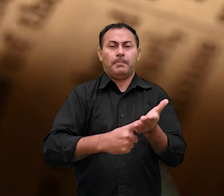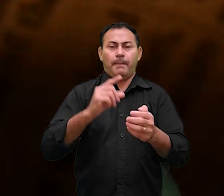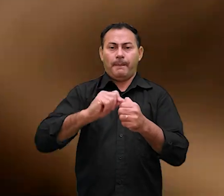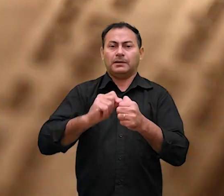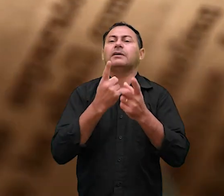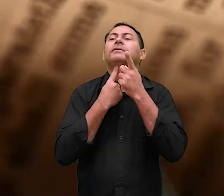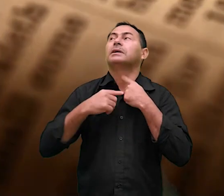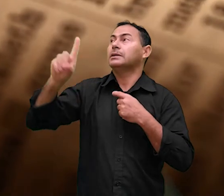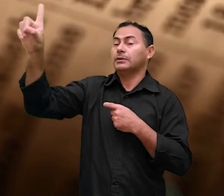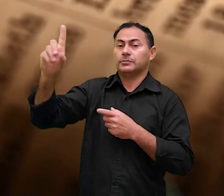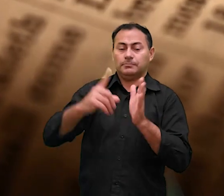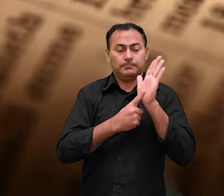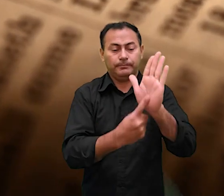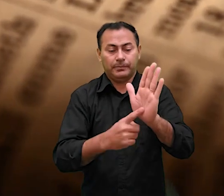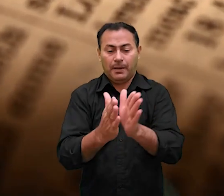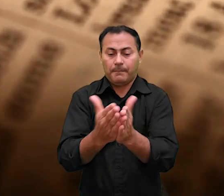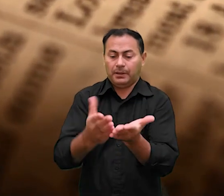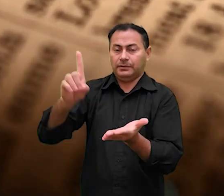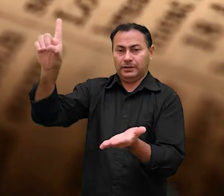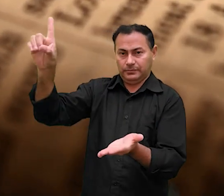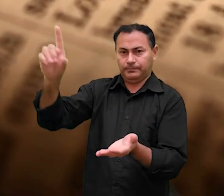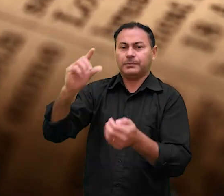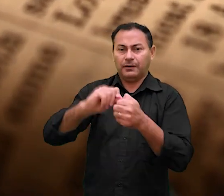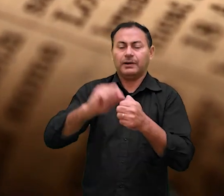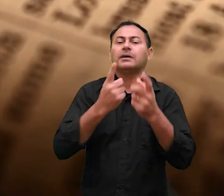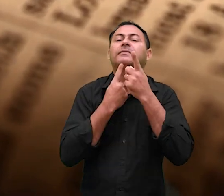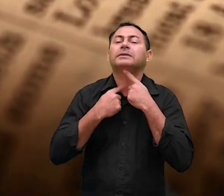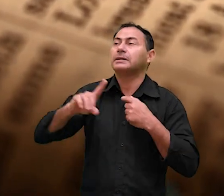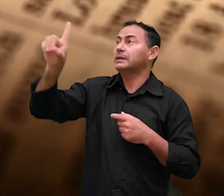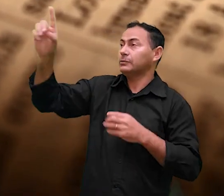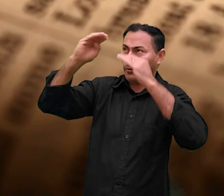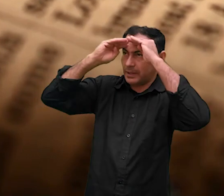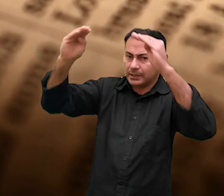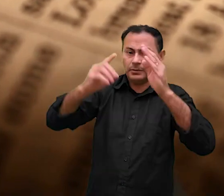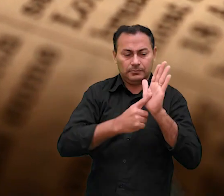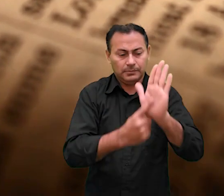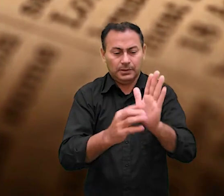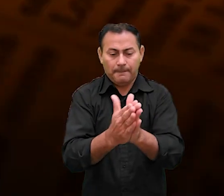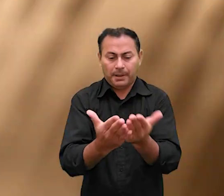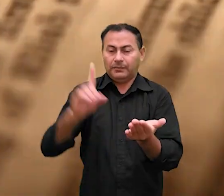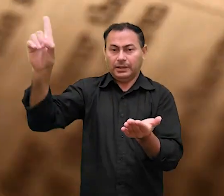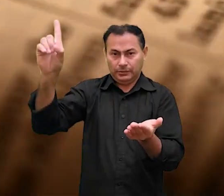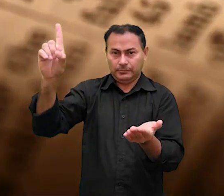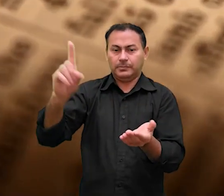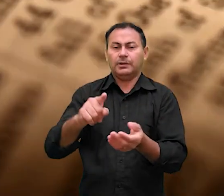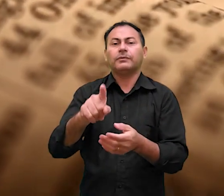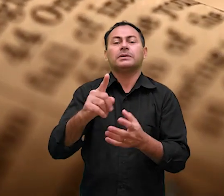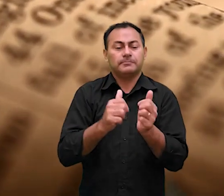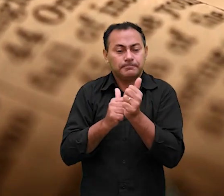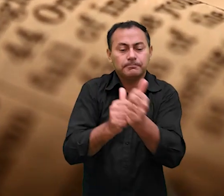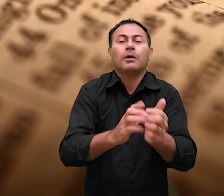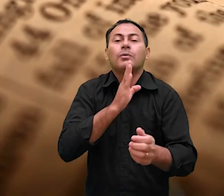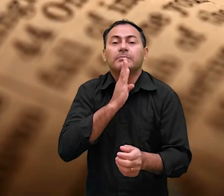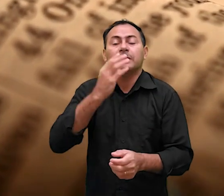compromisso de fazer a vontade de Deus que está revelada nas Escrituras. Fazendo a vontade de Deus como está revelada na palavra de Deus, você será